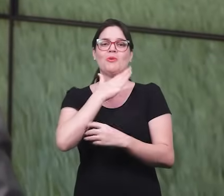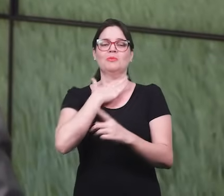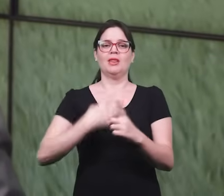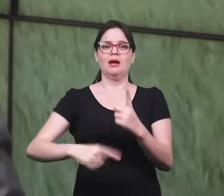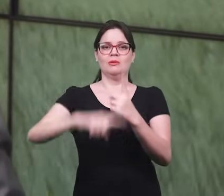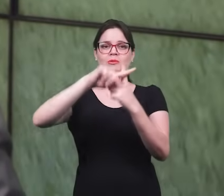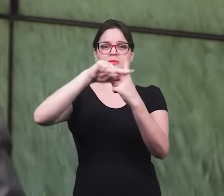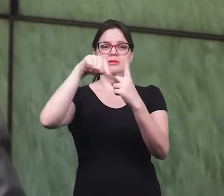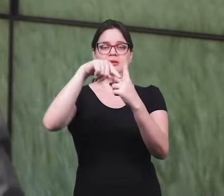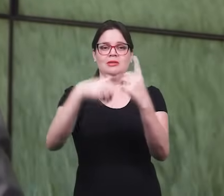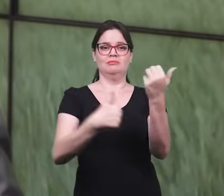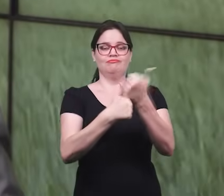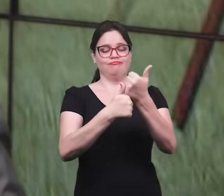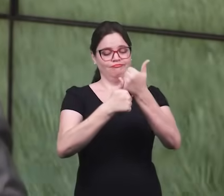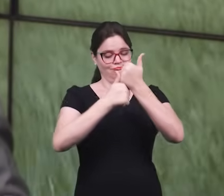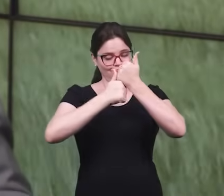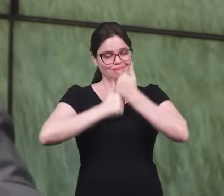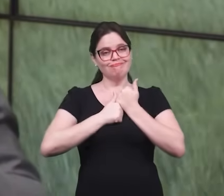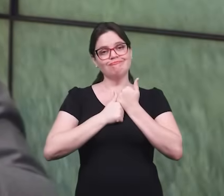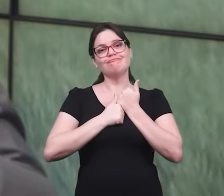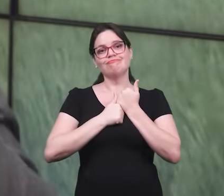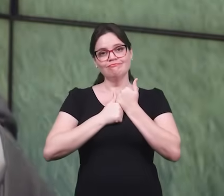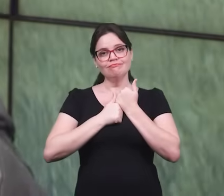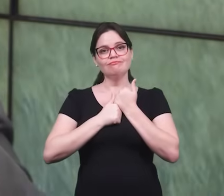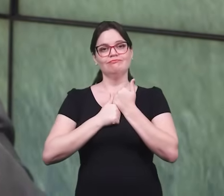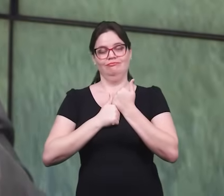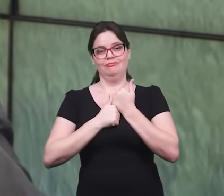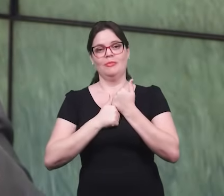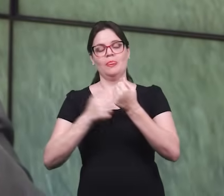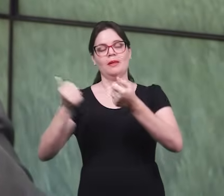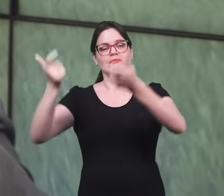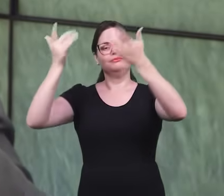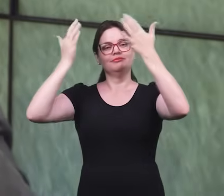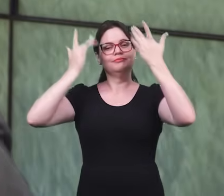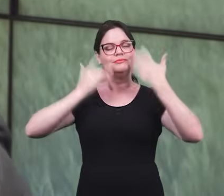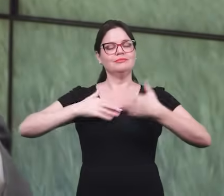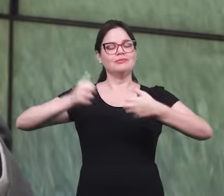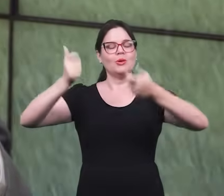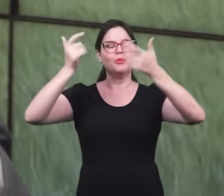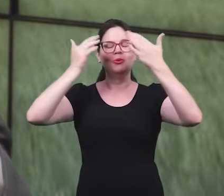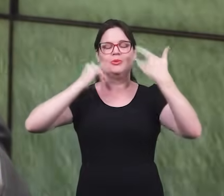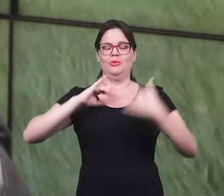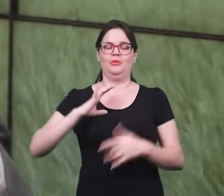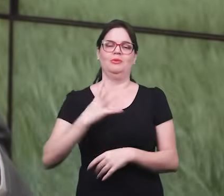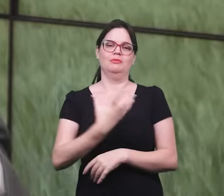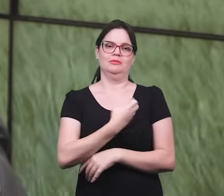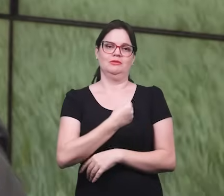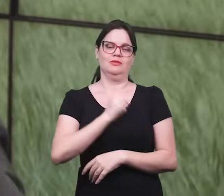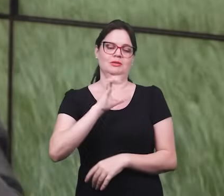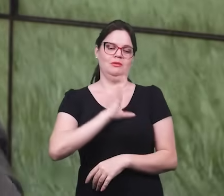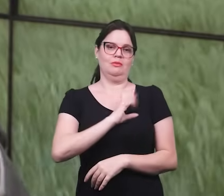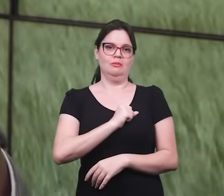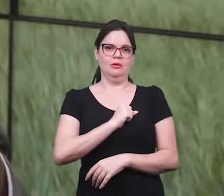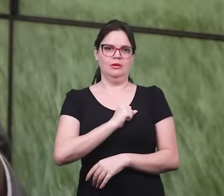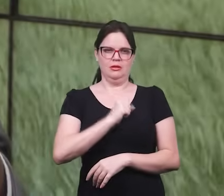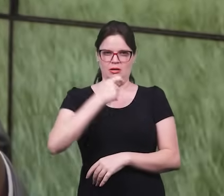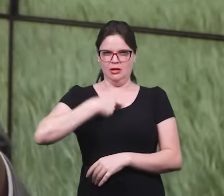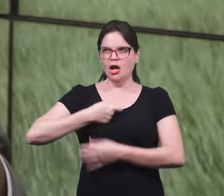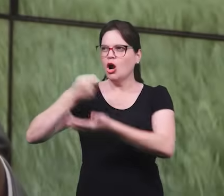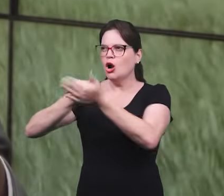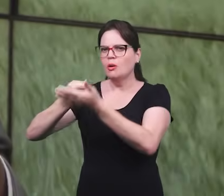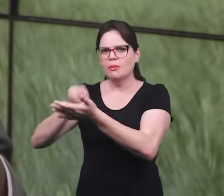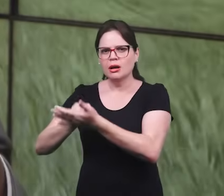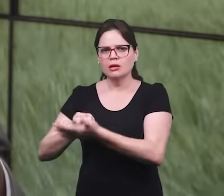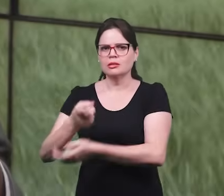cruz e então ele nos encheu com este amor a partir deste momento eu vou cobrar o quê